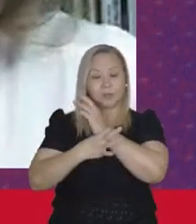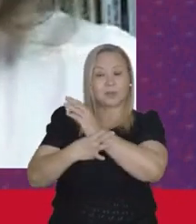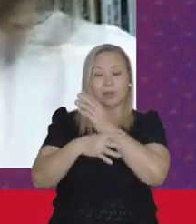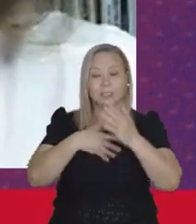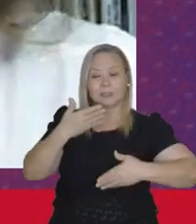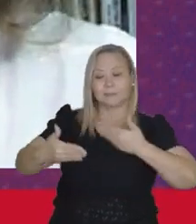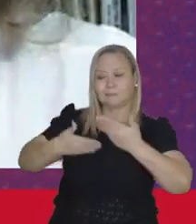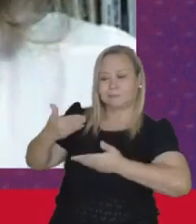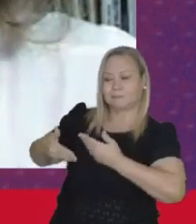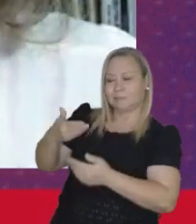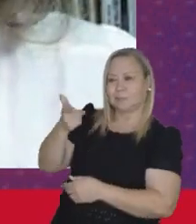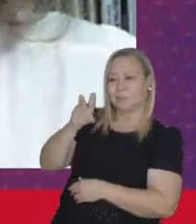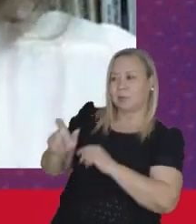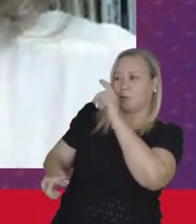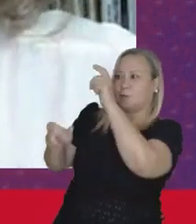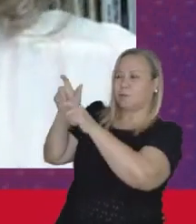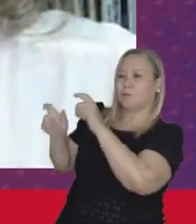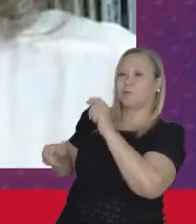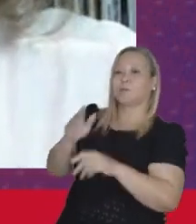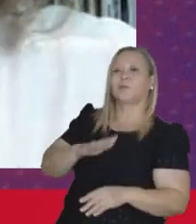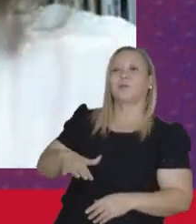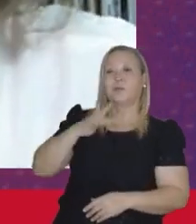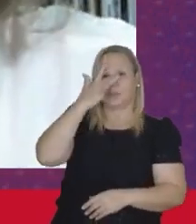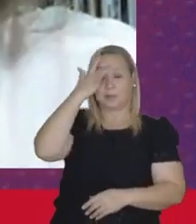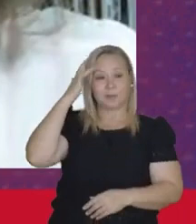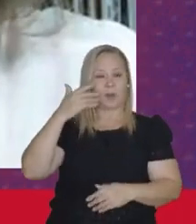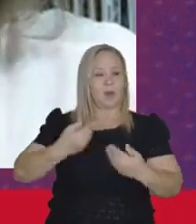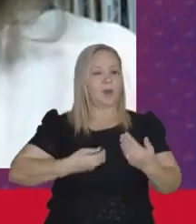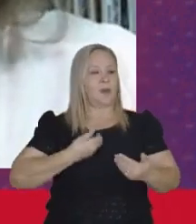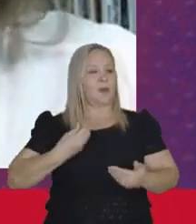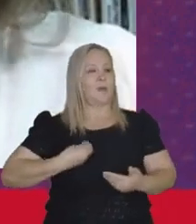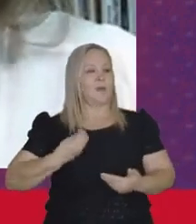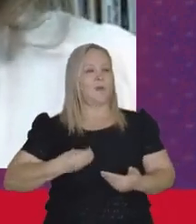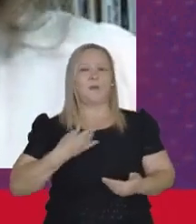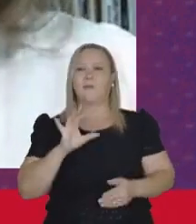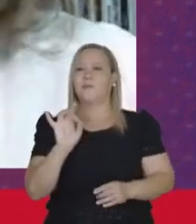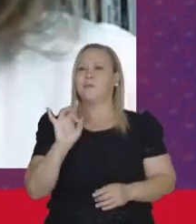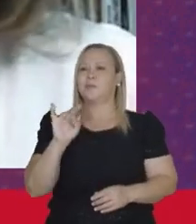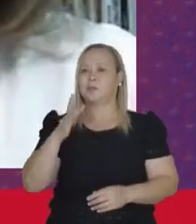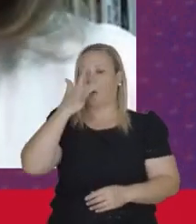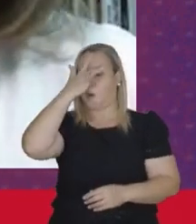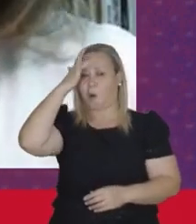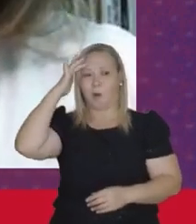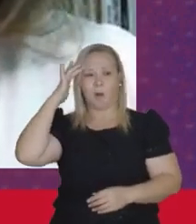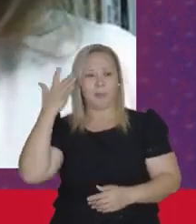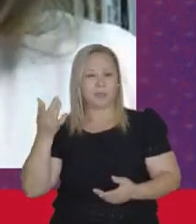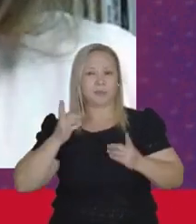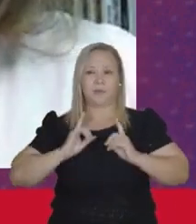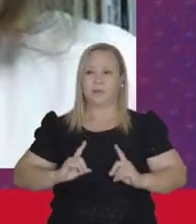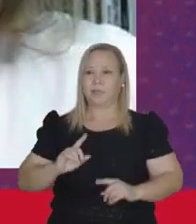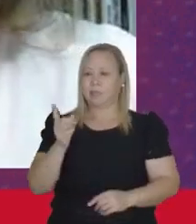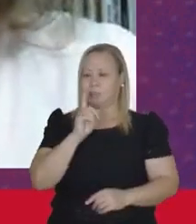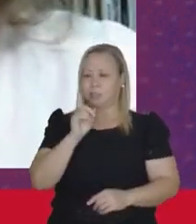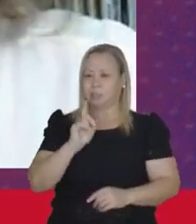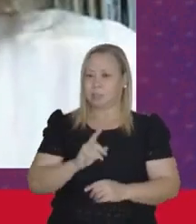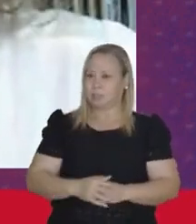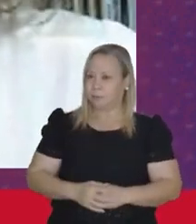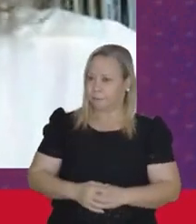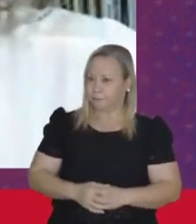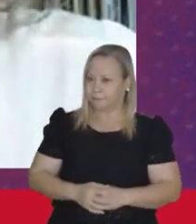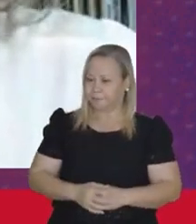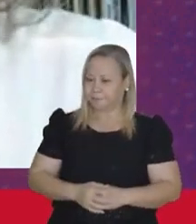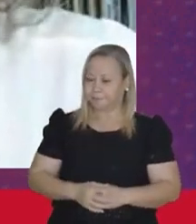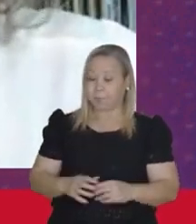demais pessoas. Não convivem apenas com as pessoas com deficiência ou com um grupo restrito de pessoas.